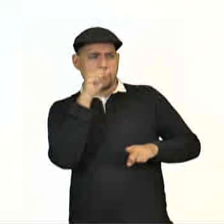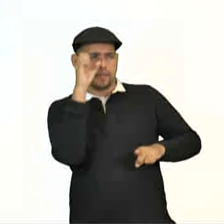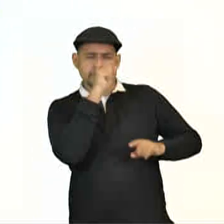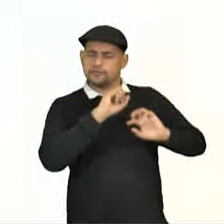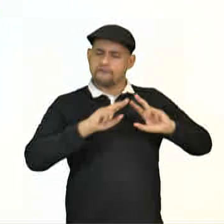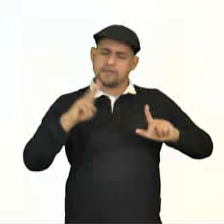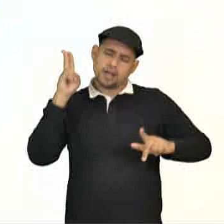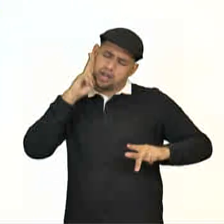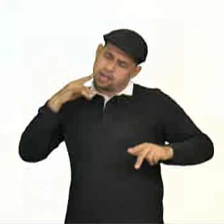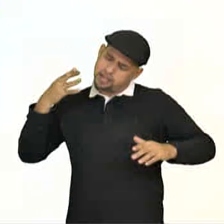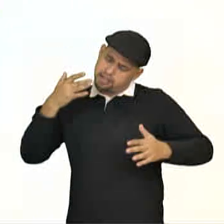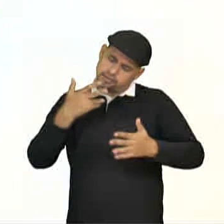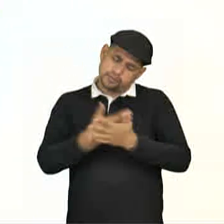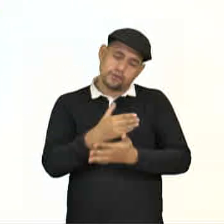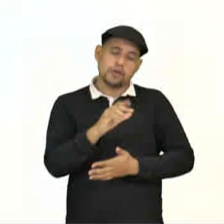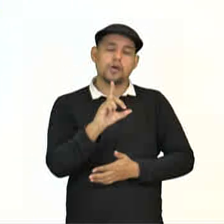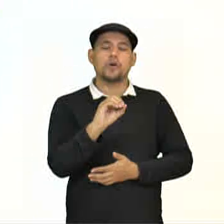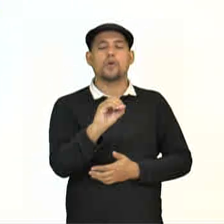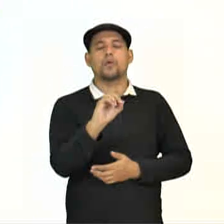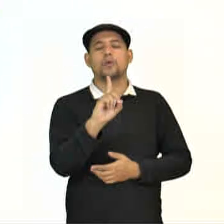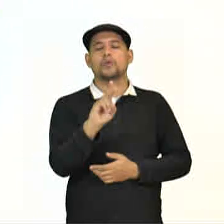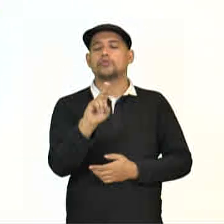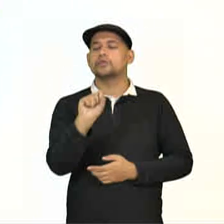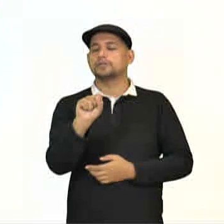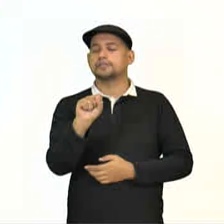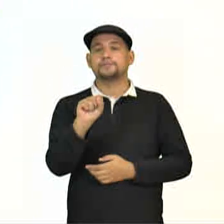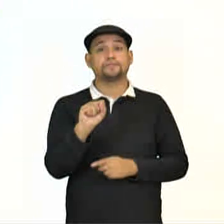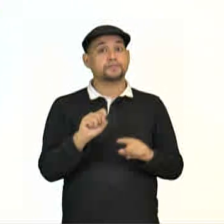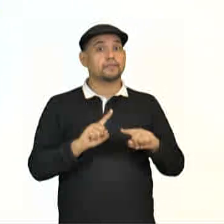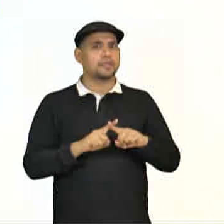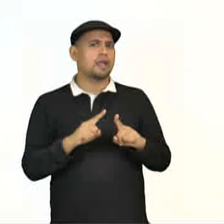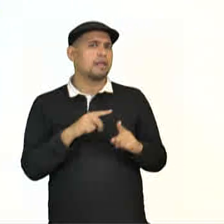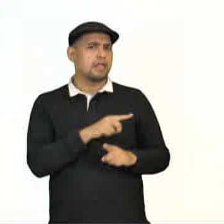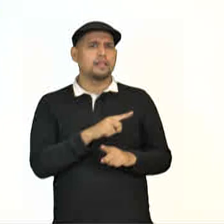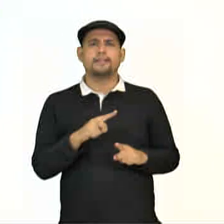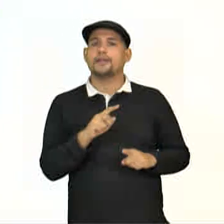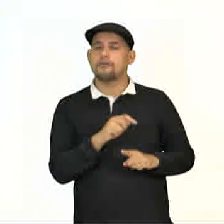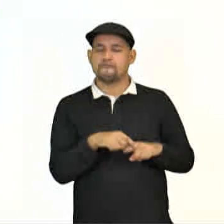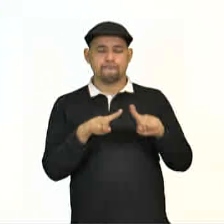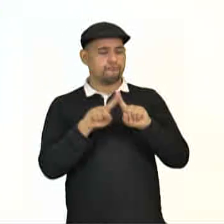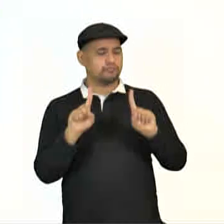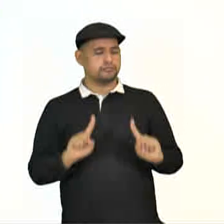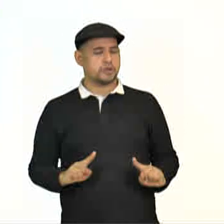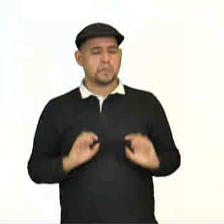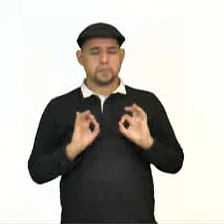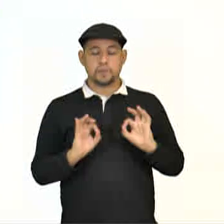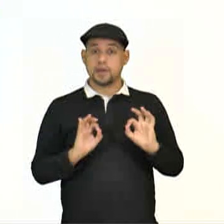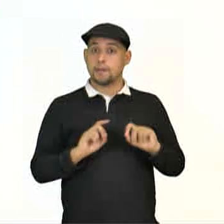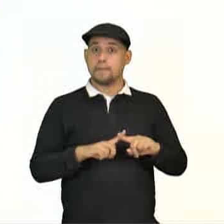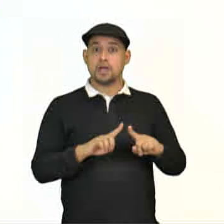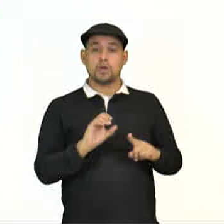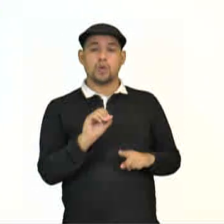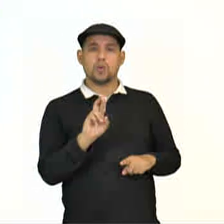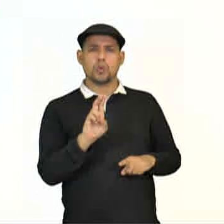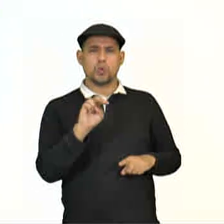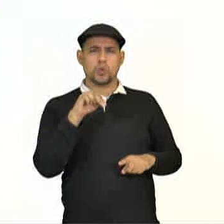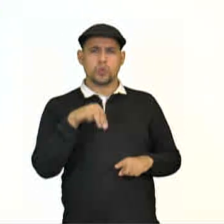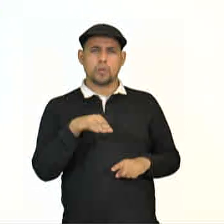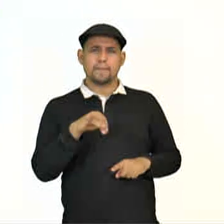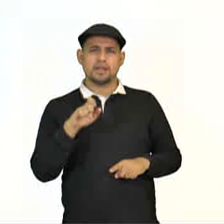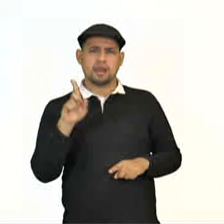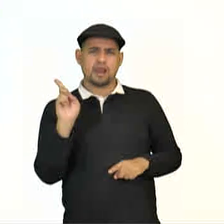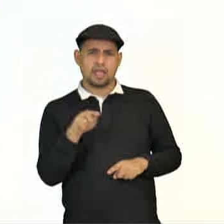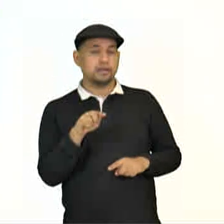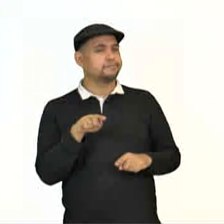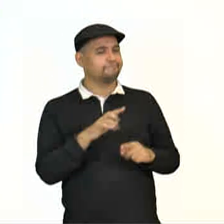as histórias dos Odus, dos quais era um funcionário exemplar. Orunmilá vivia sozinho e